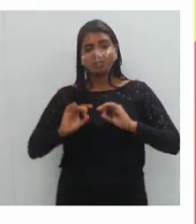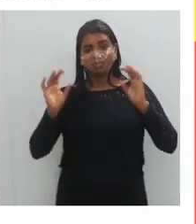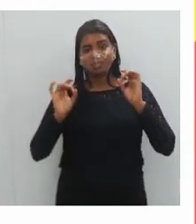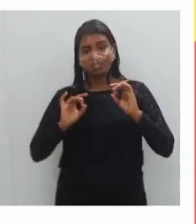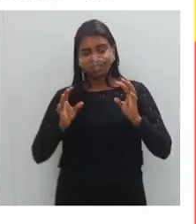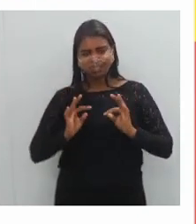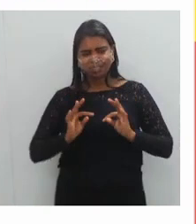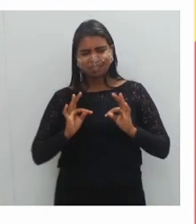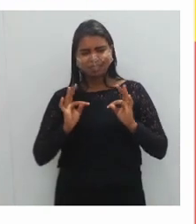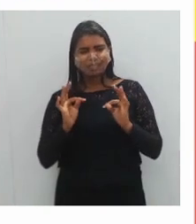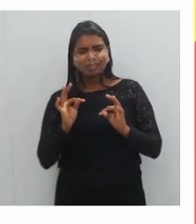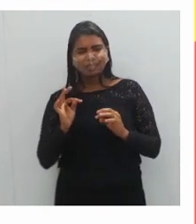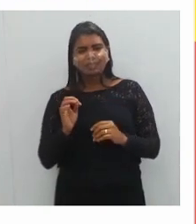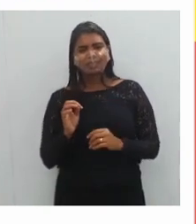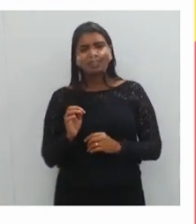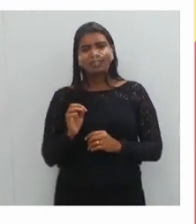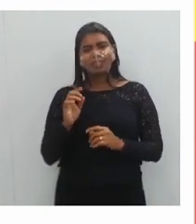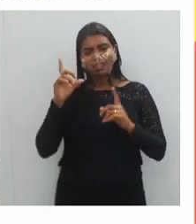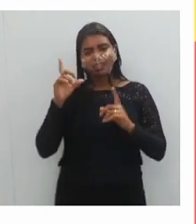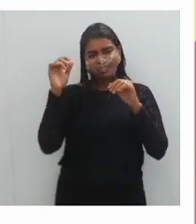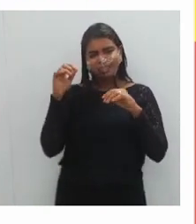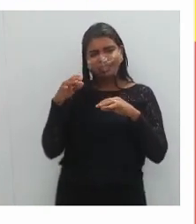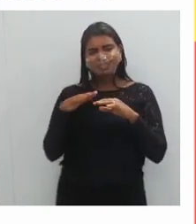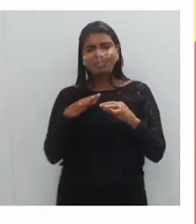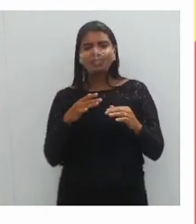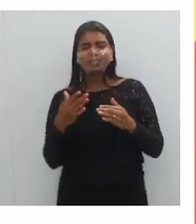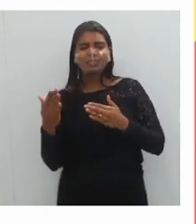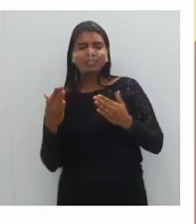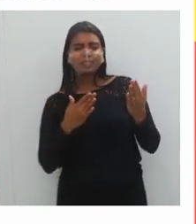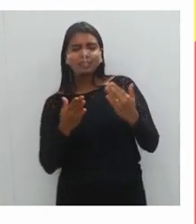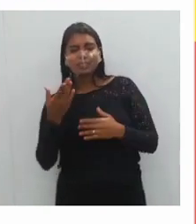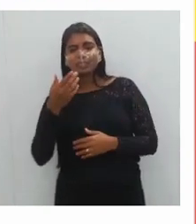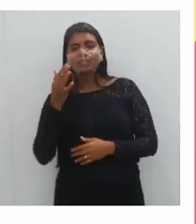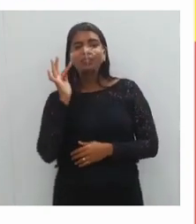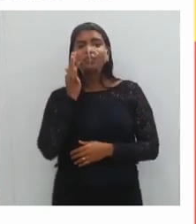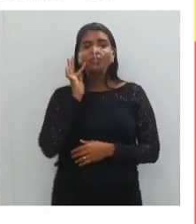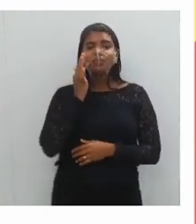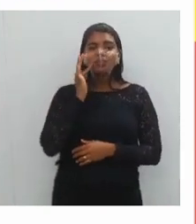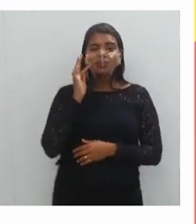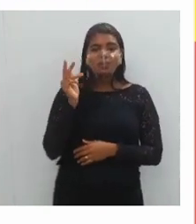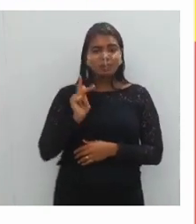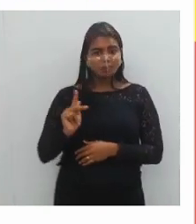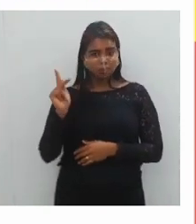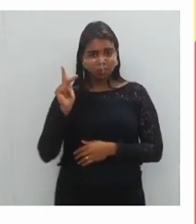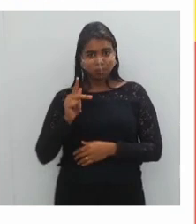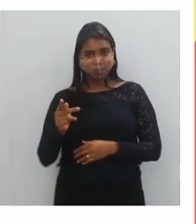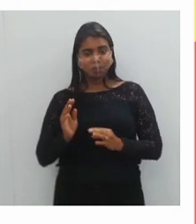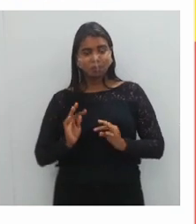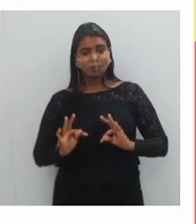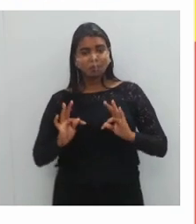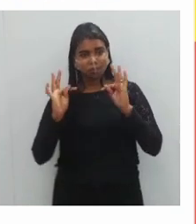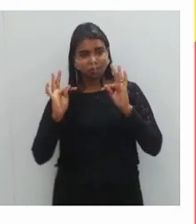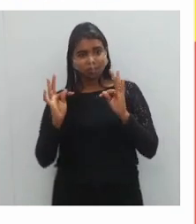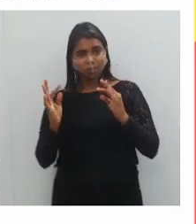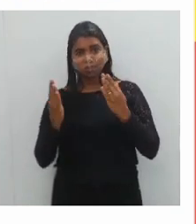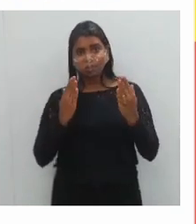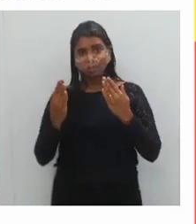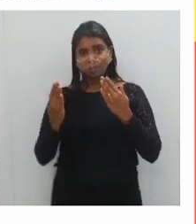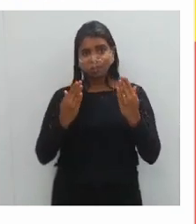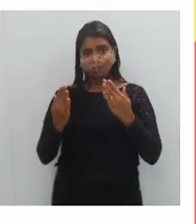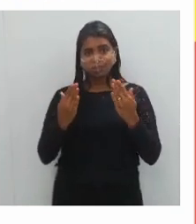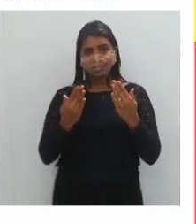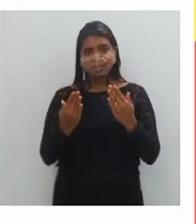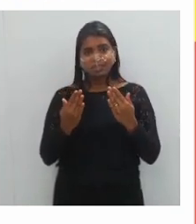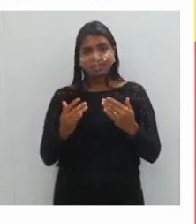técnica, raciocínio lógico ao relacionar uma fruta com um produto eletrônico, comparação